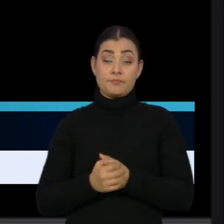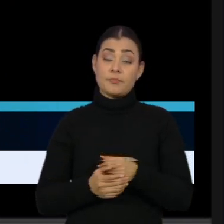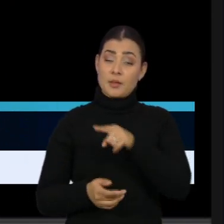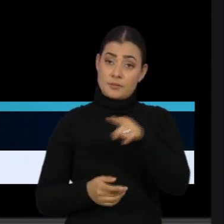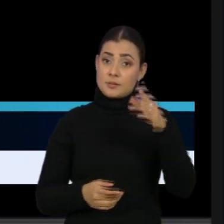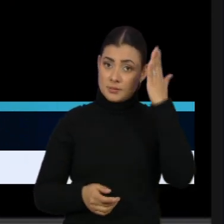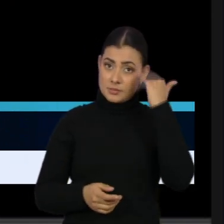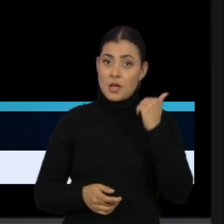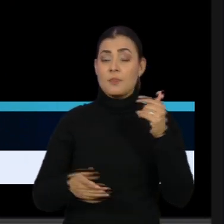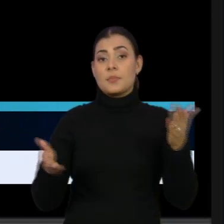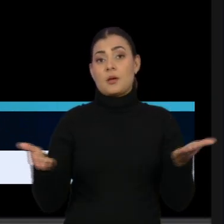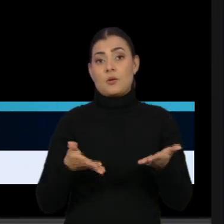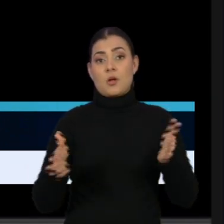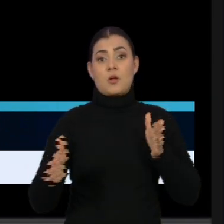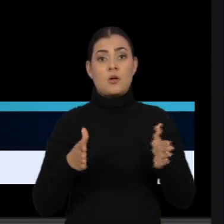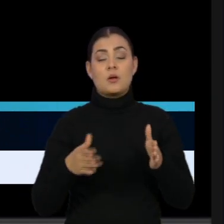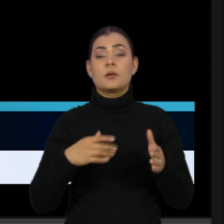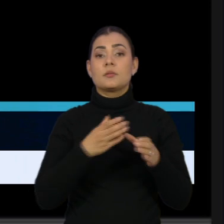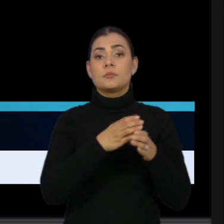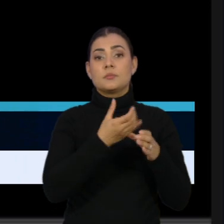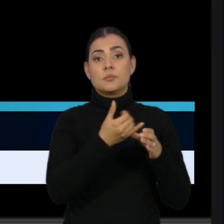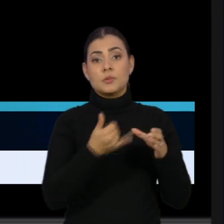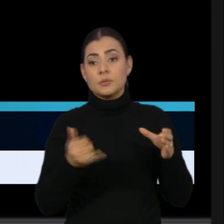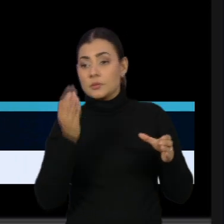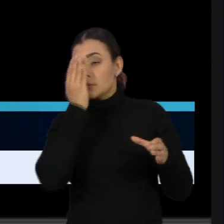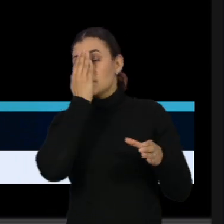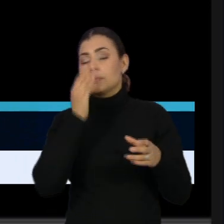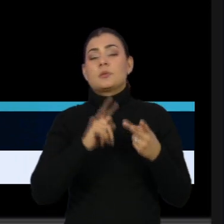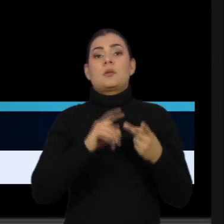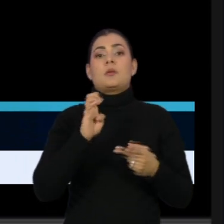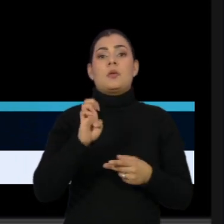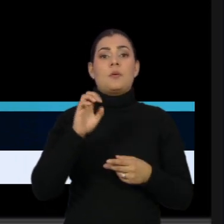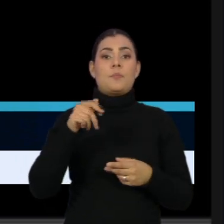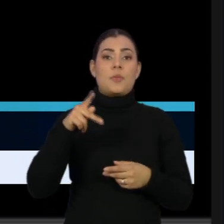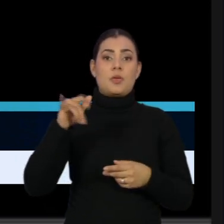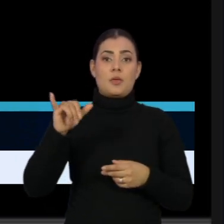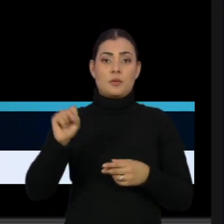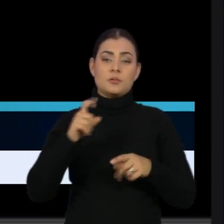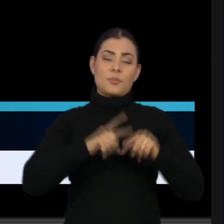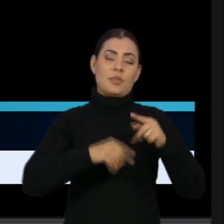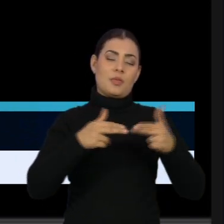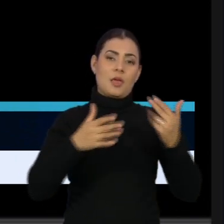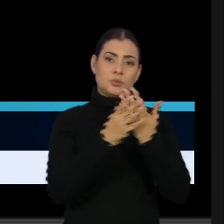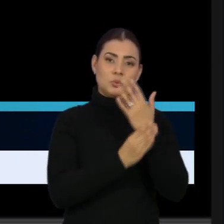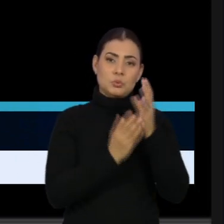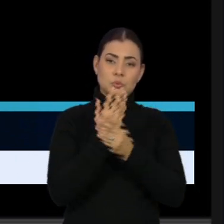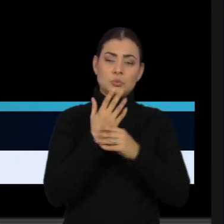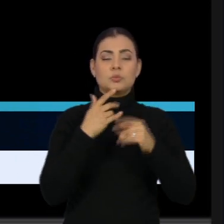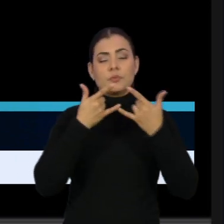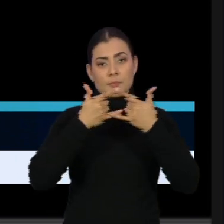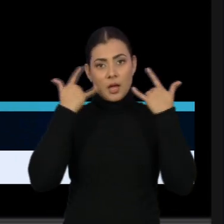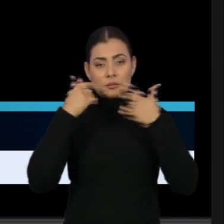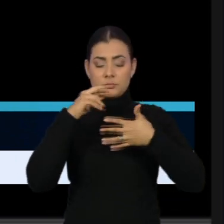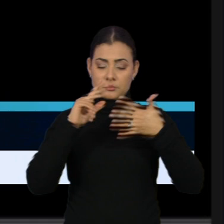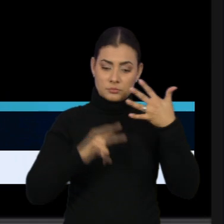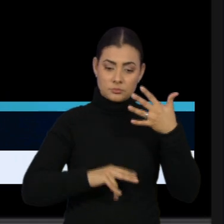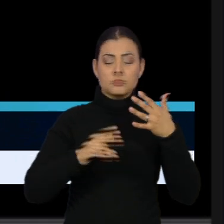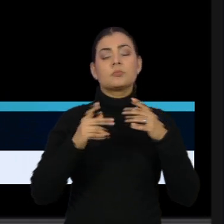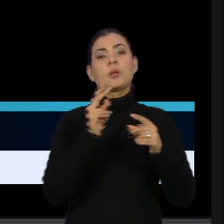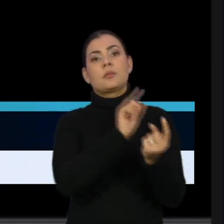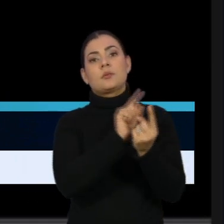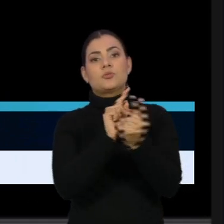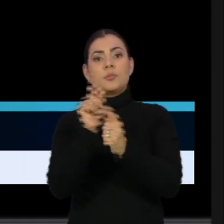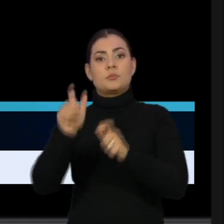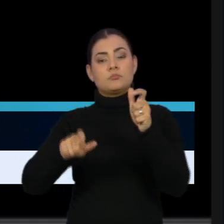que nós estamos em busca de respiradores, de EPIs, estamos em busca de equipamentos diversos para atender